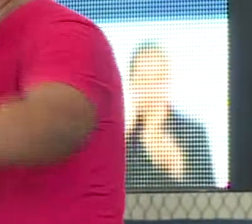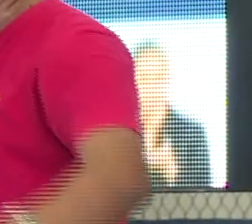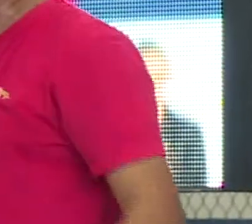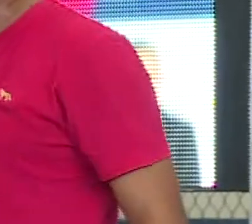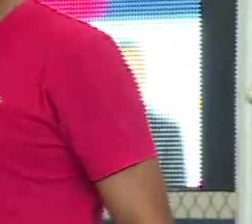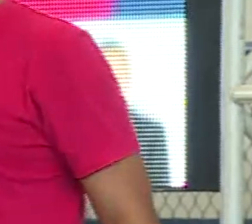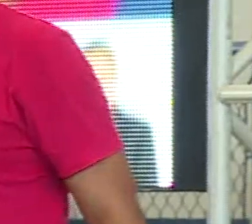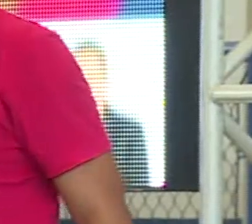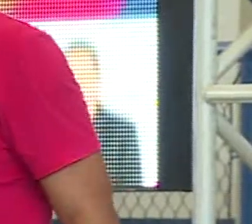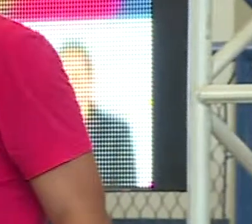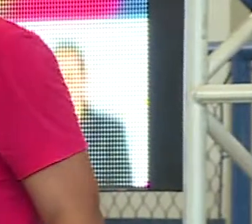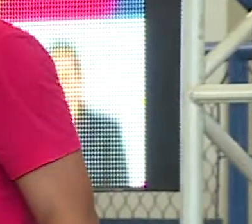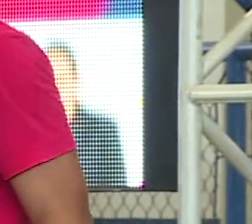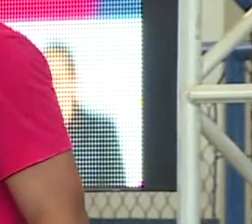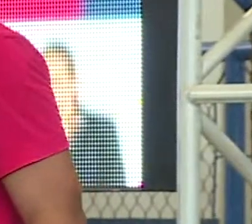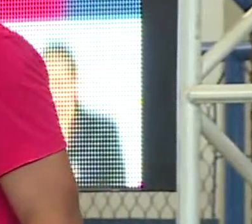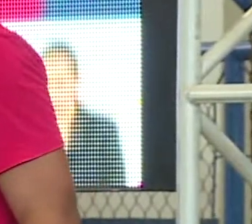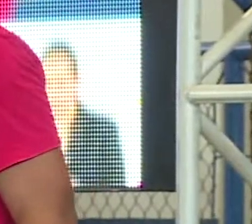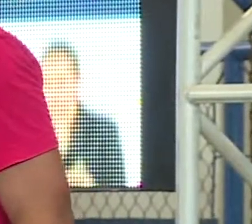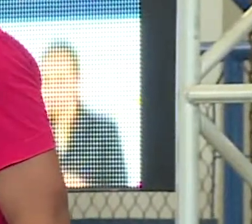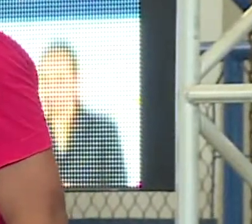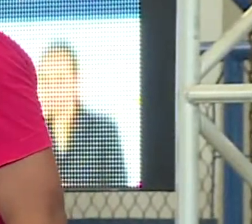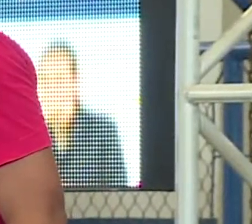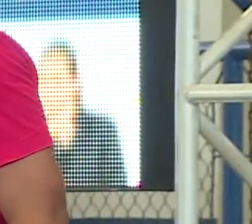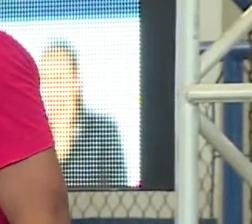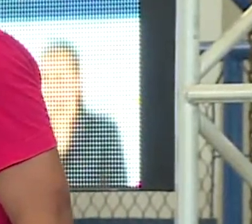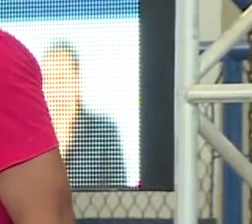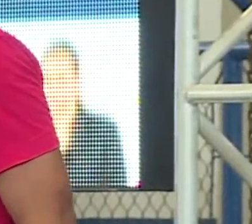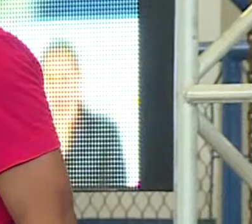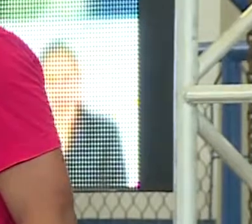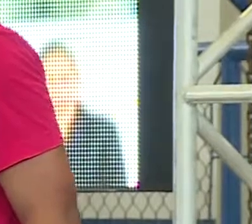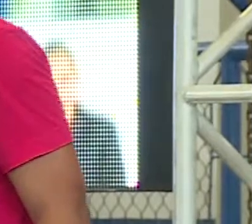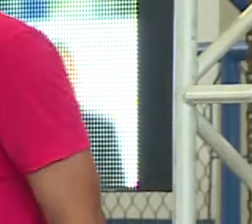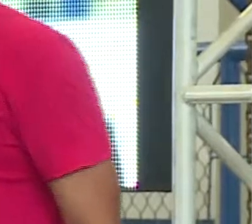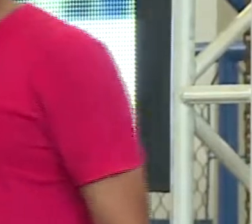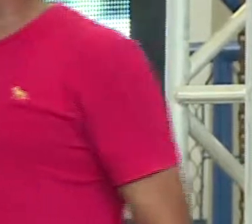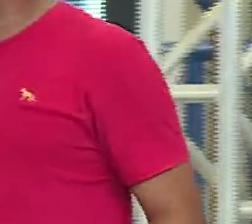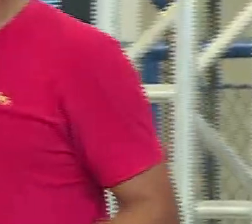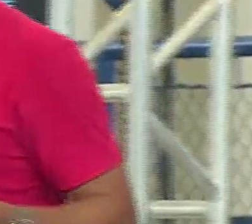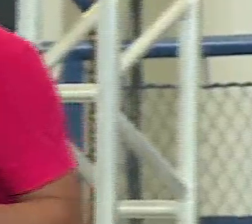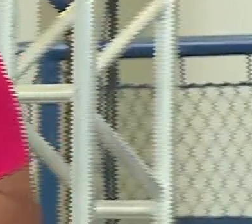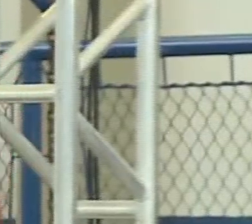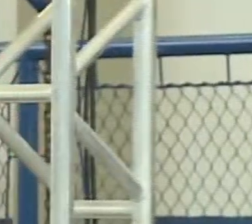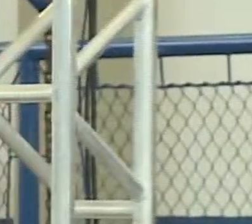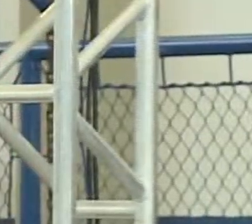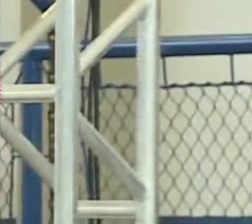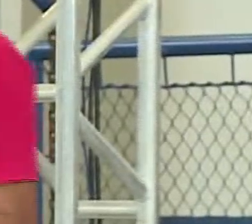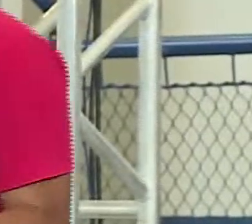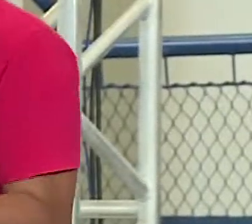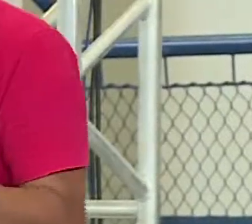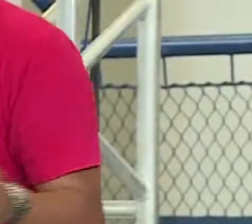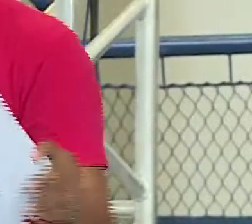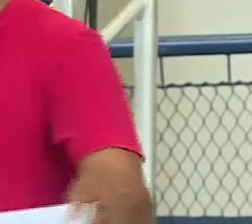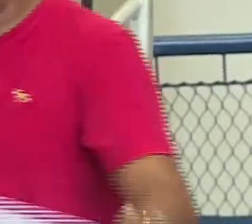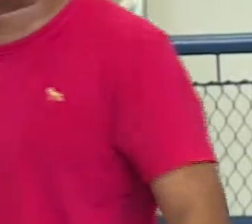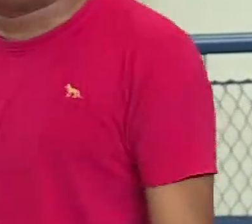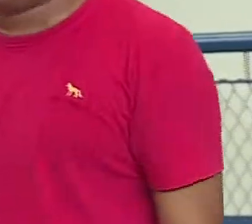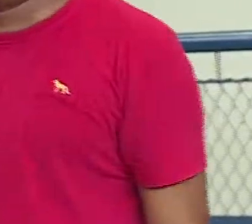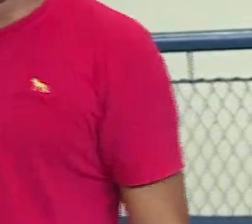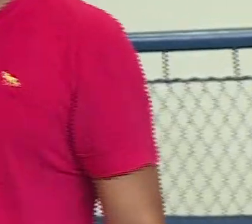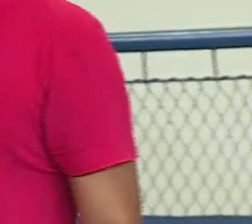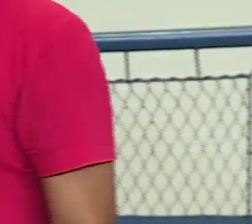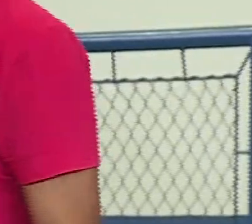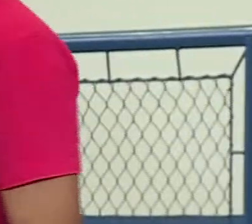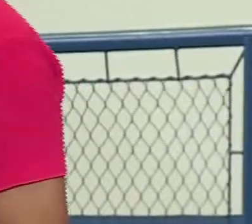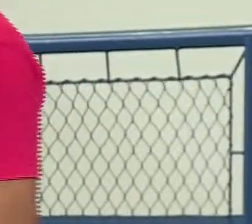ela seria falsa ou verdadeira? Falsa ou verdadeira? Você quer dissolver leite em pó. Tu tem o leite em pó, quer dissolver